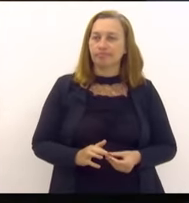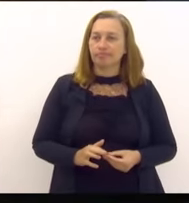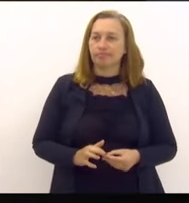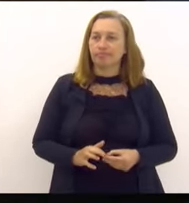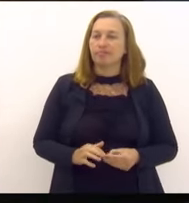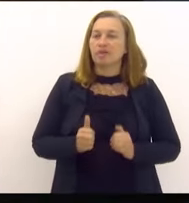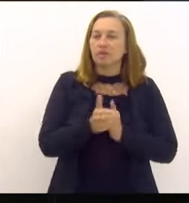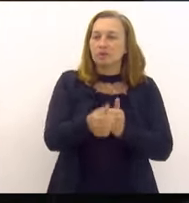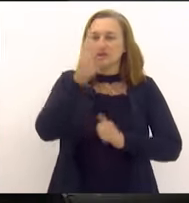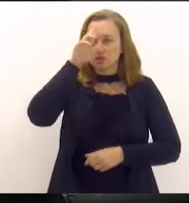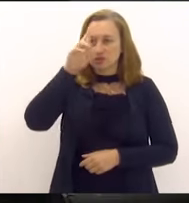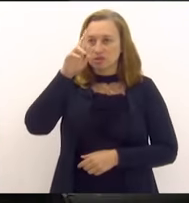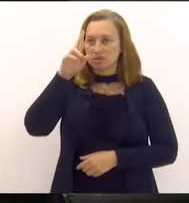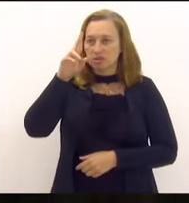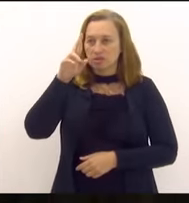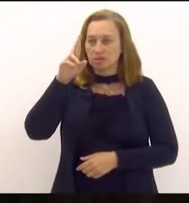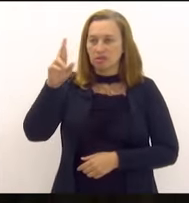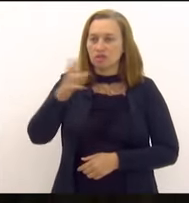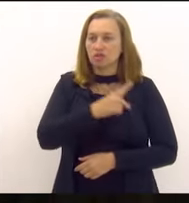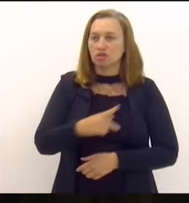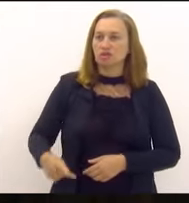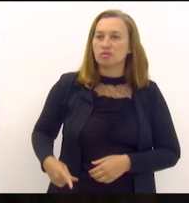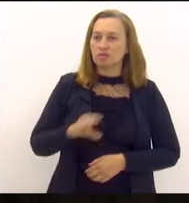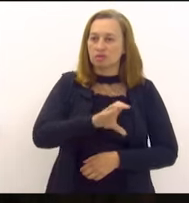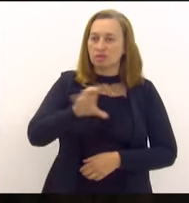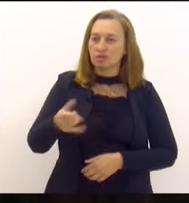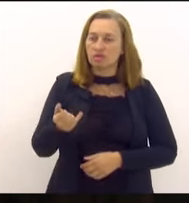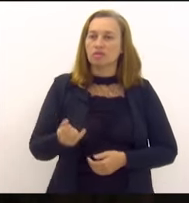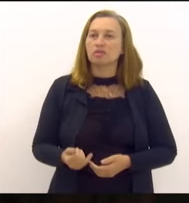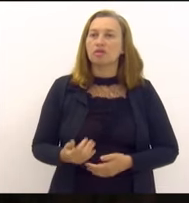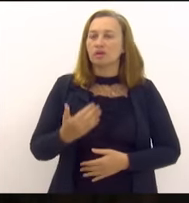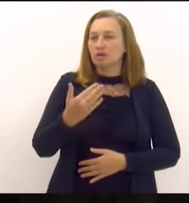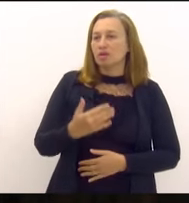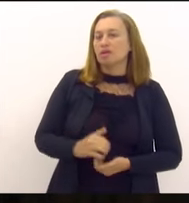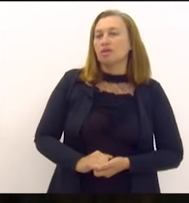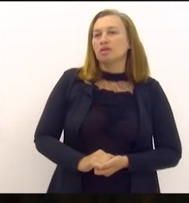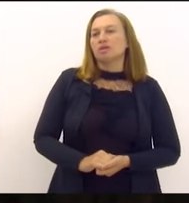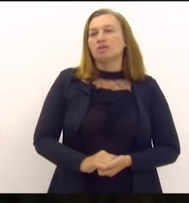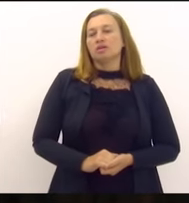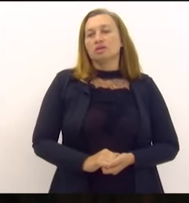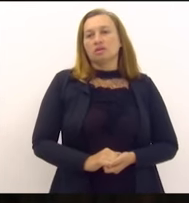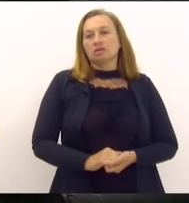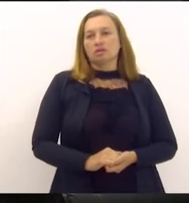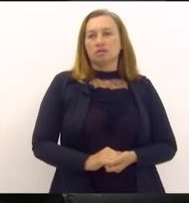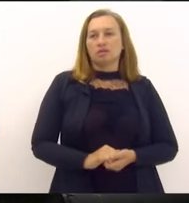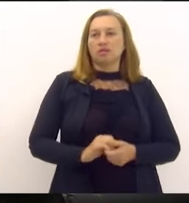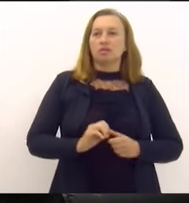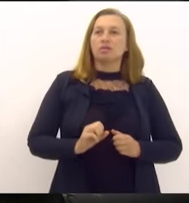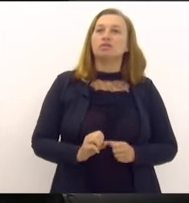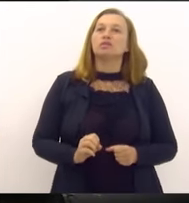Acompanhe a CCJ, presidente. Muito obrigado. Pela Comissão de Defesa Civil, deputado Otônio de Paula Pai.